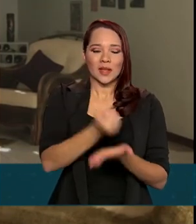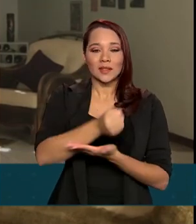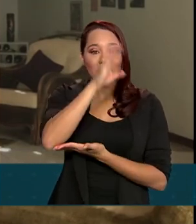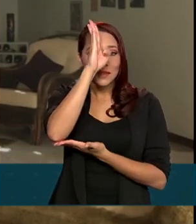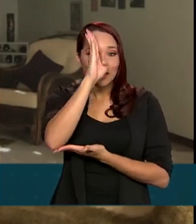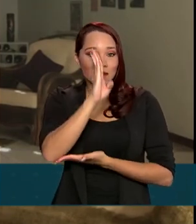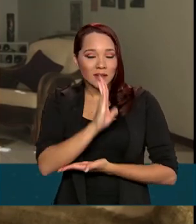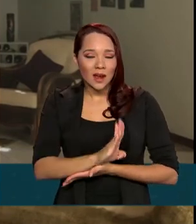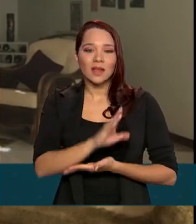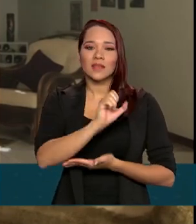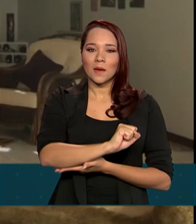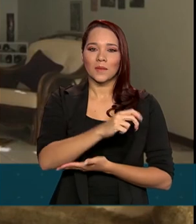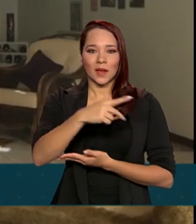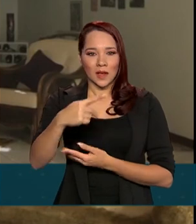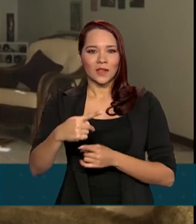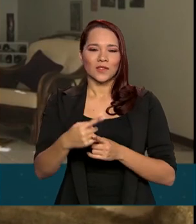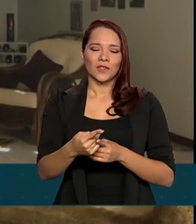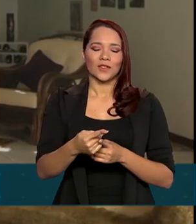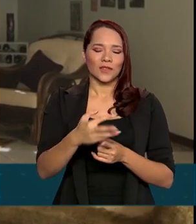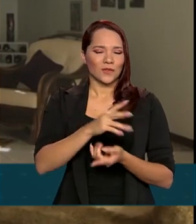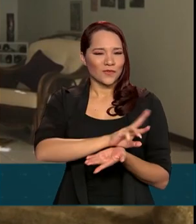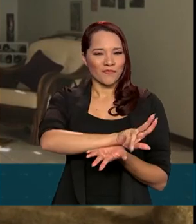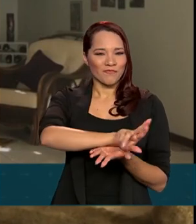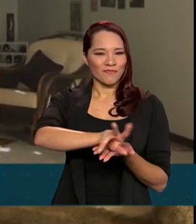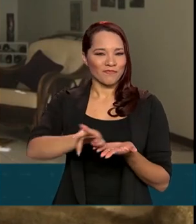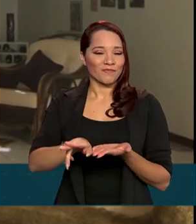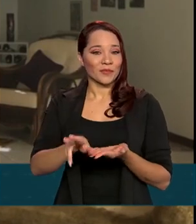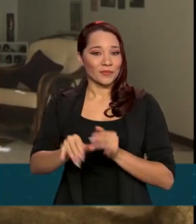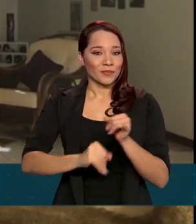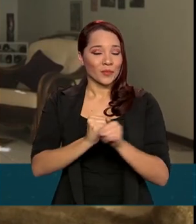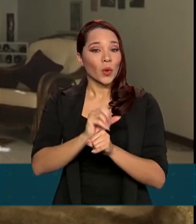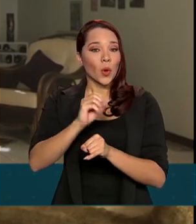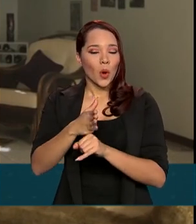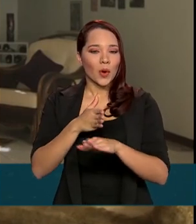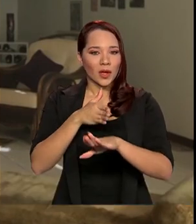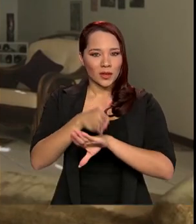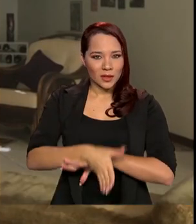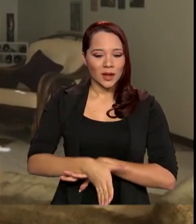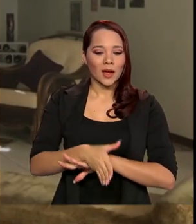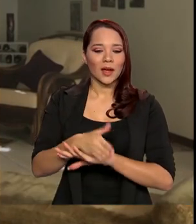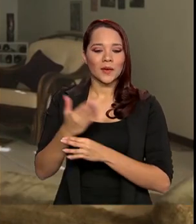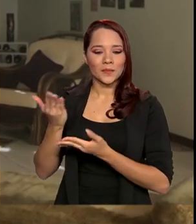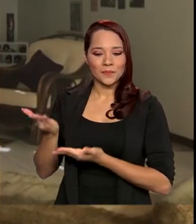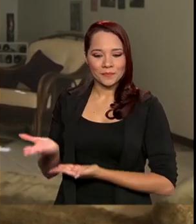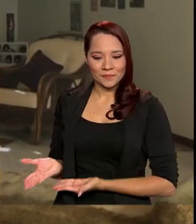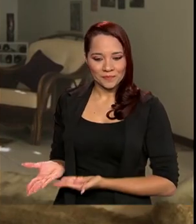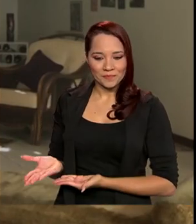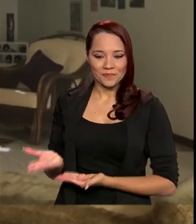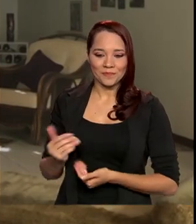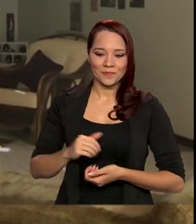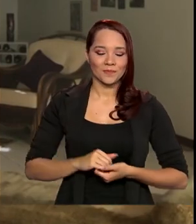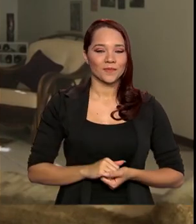graça o aplicativo nas lojas virtuais ou entrar no portal gov.br.